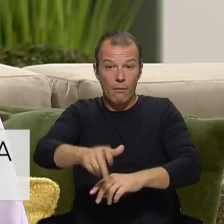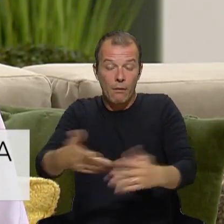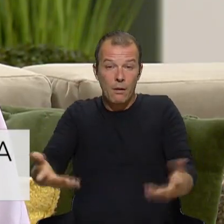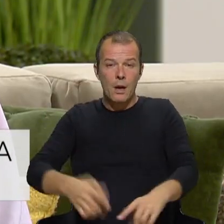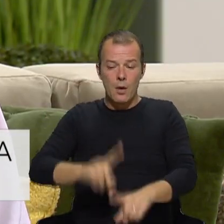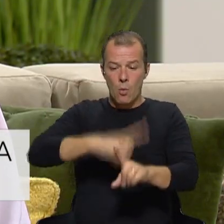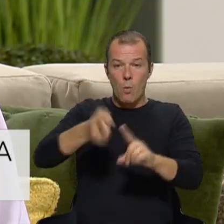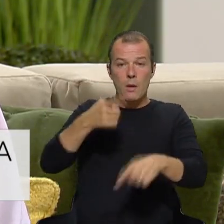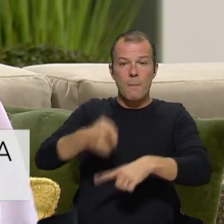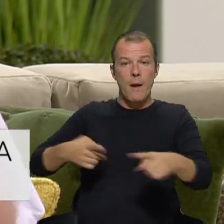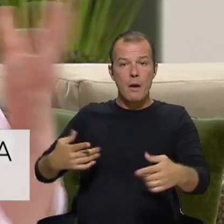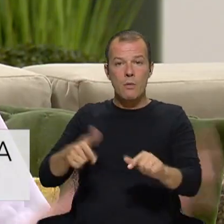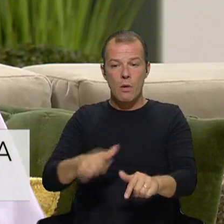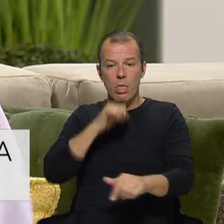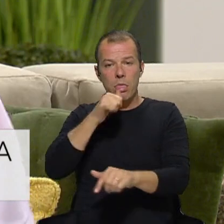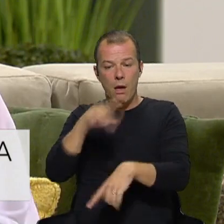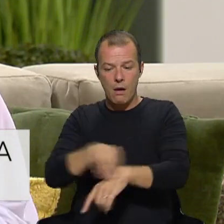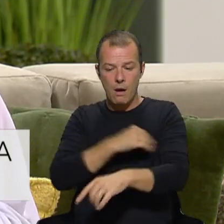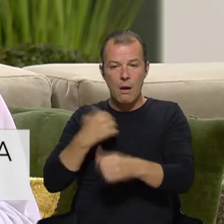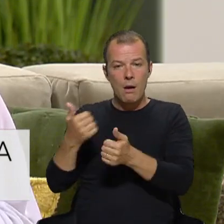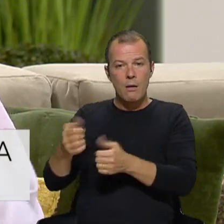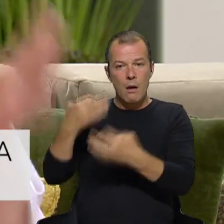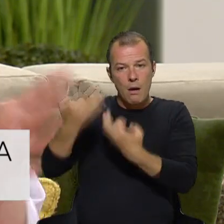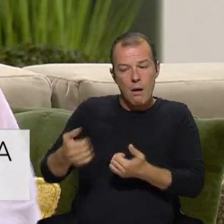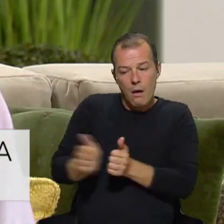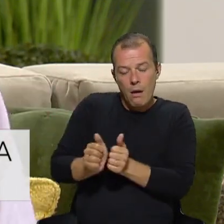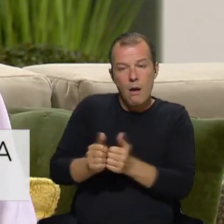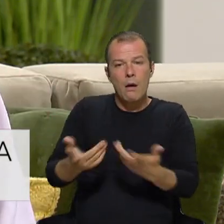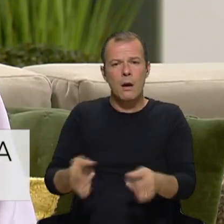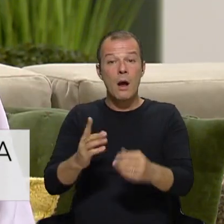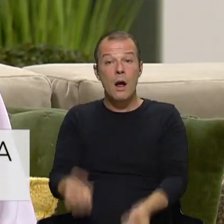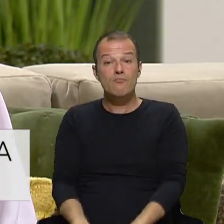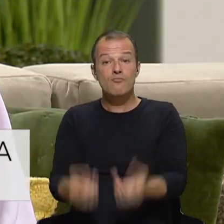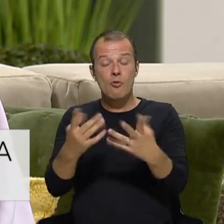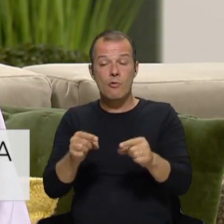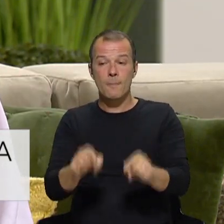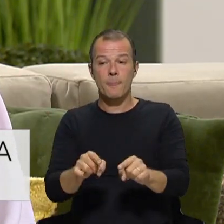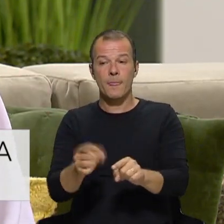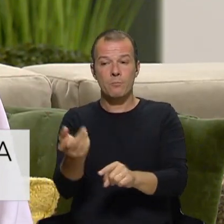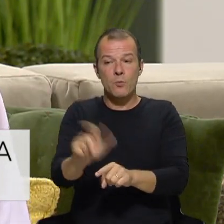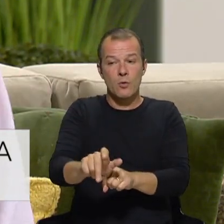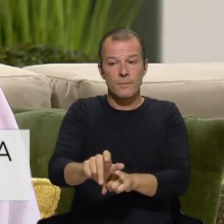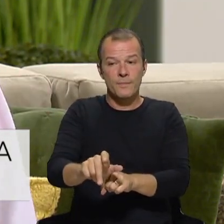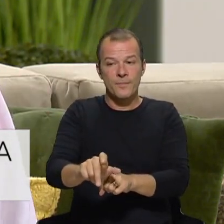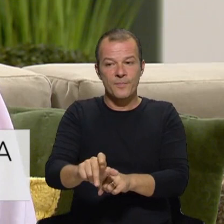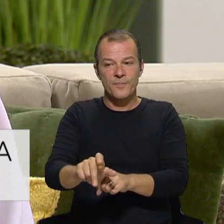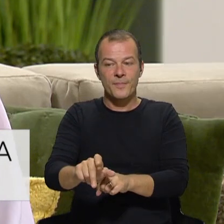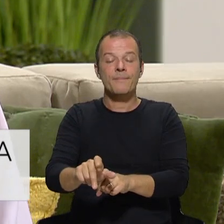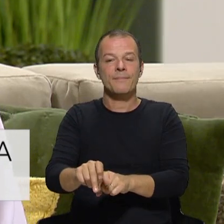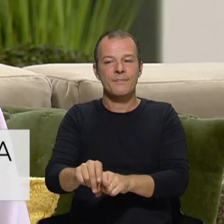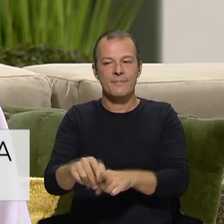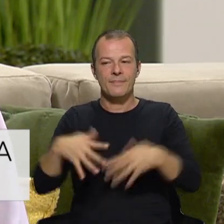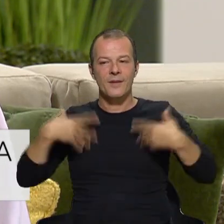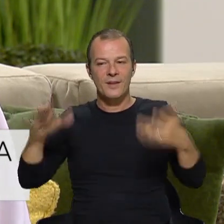meio... a ser acompanhada até que, felizmente, apareceu outro anjinho da guarda,